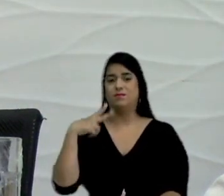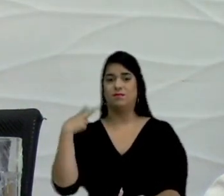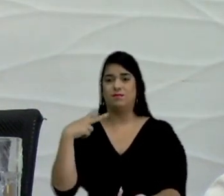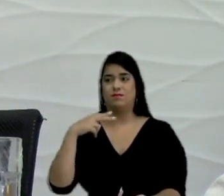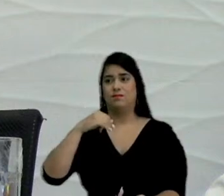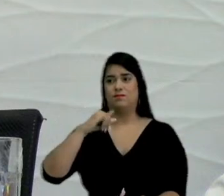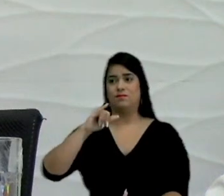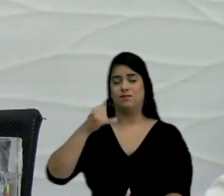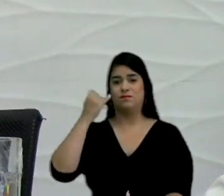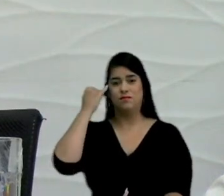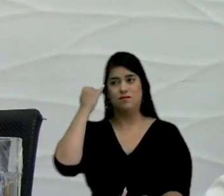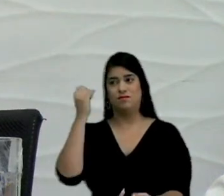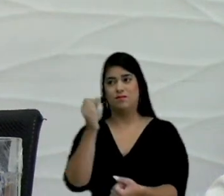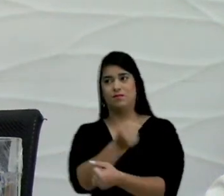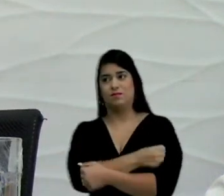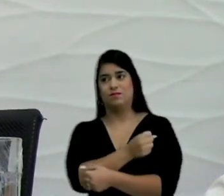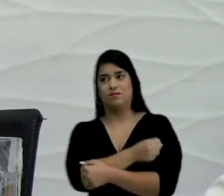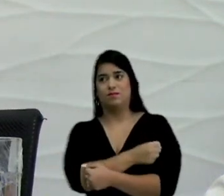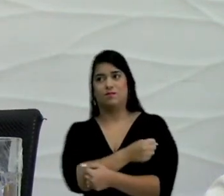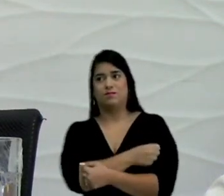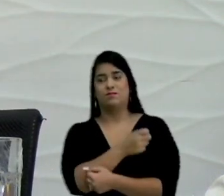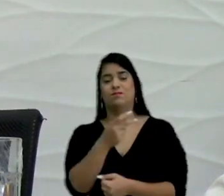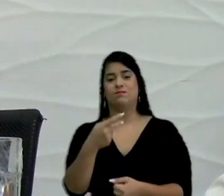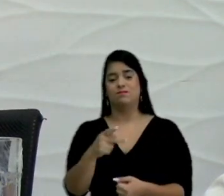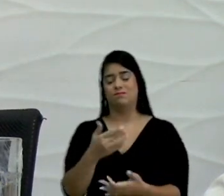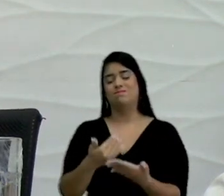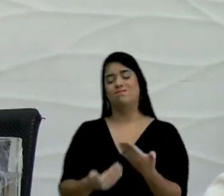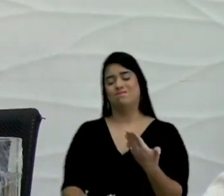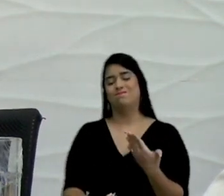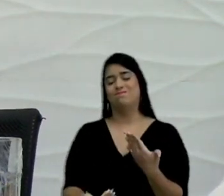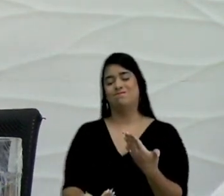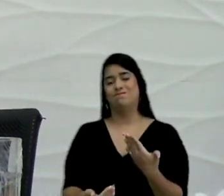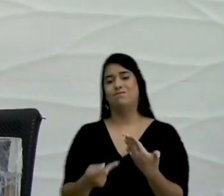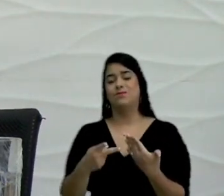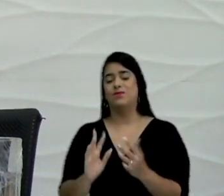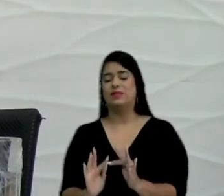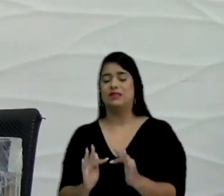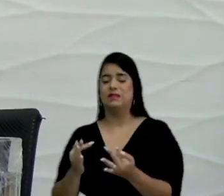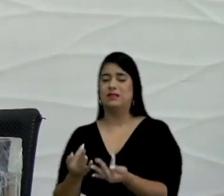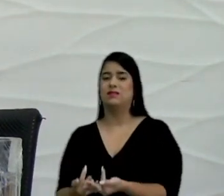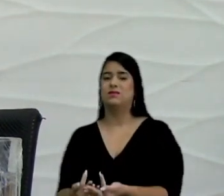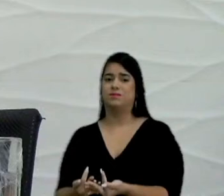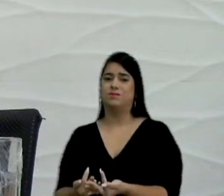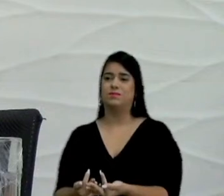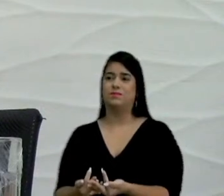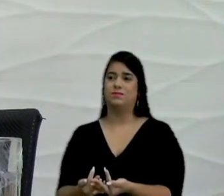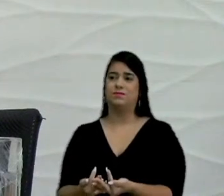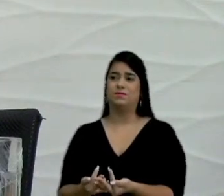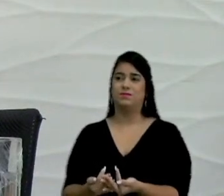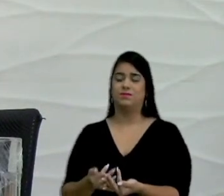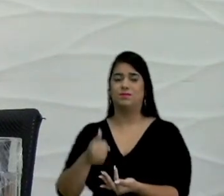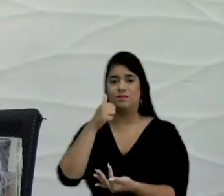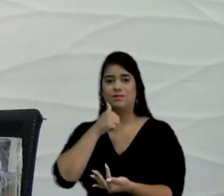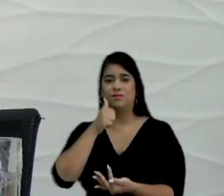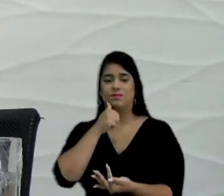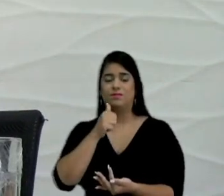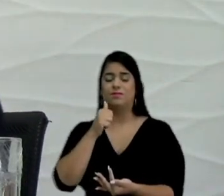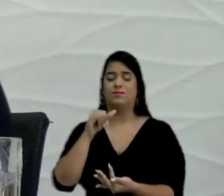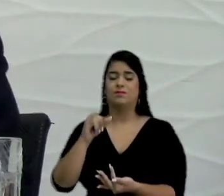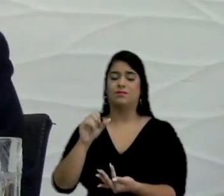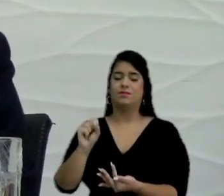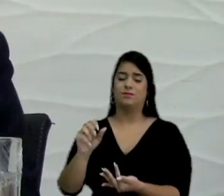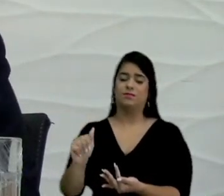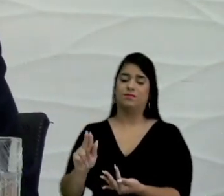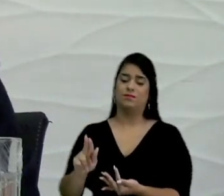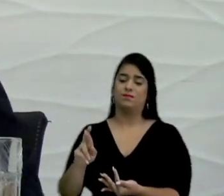e abraçar meu amigo jaric por essa perda tão grande e dona tenha o descanso eterno